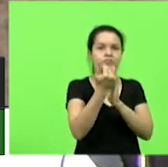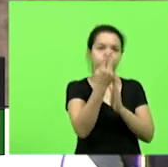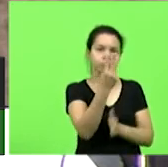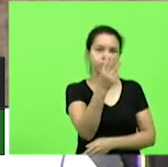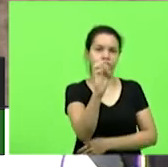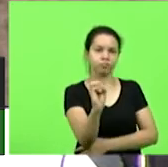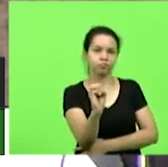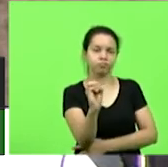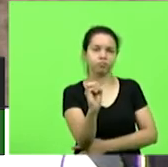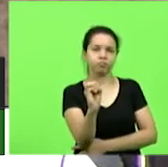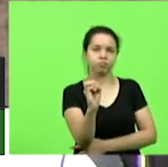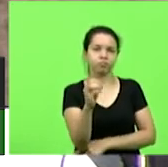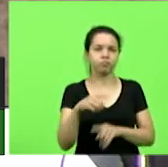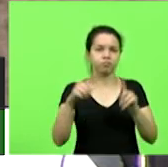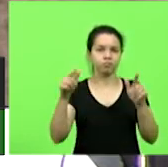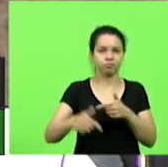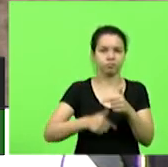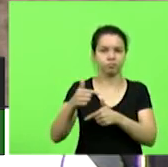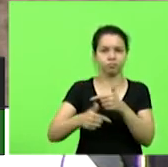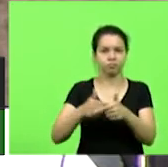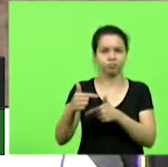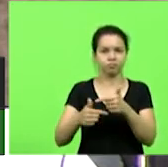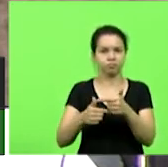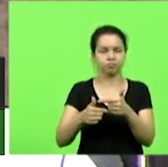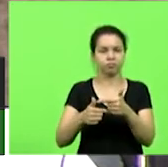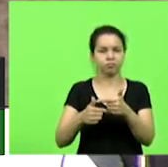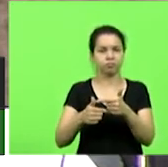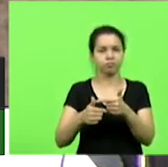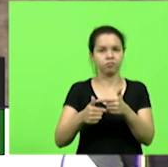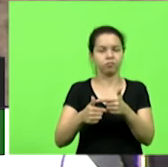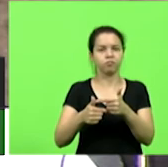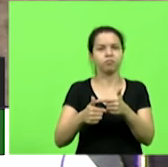cargos de procurador no estado